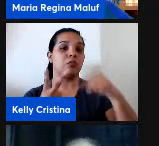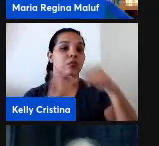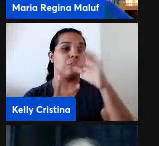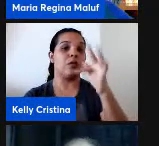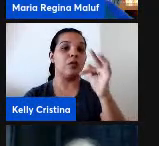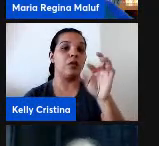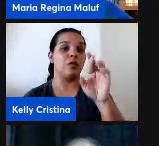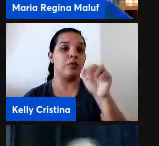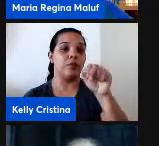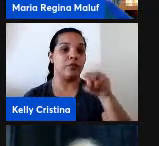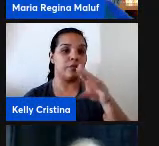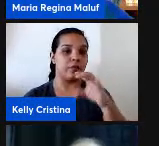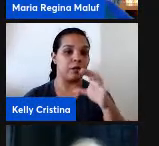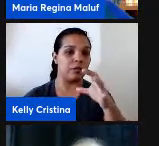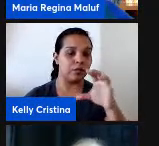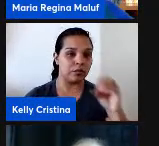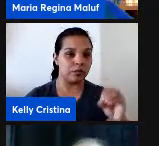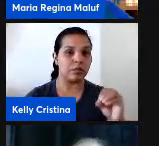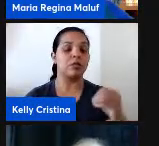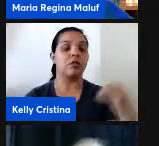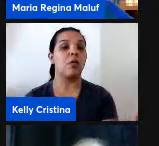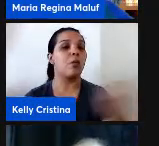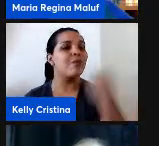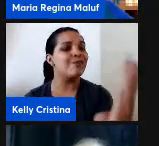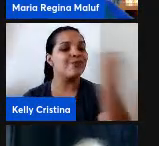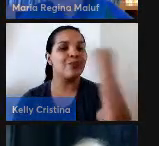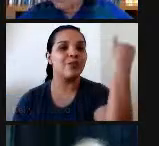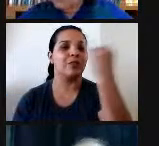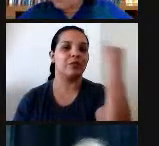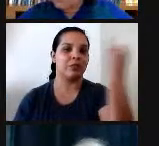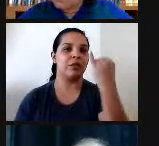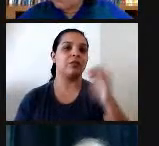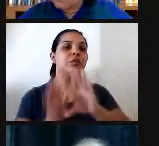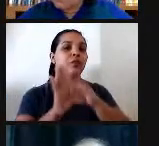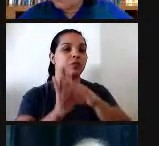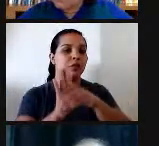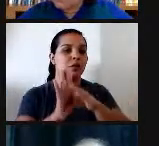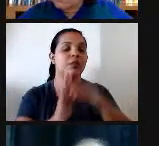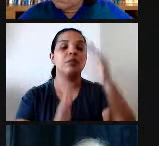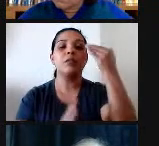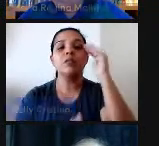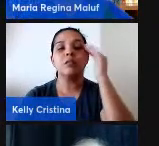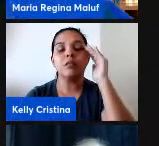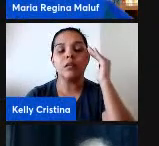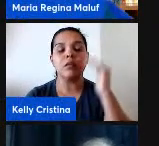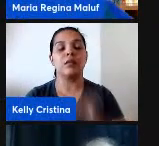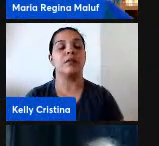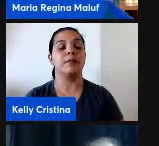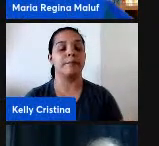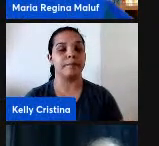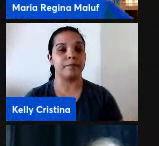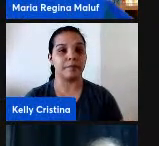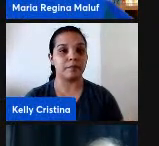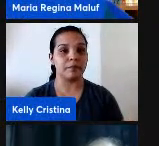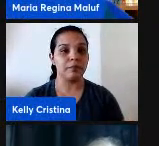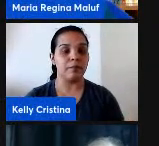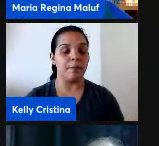Maturana, é um conceito extremamente importante para a gente entender não apenas